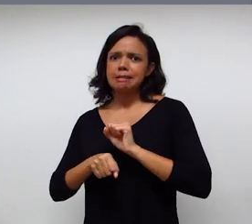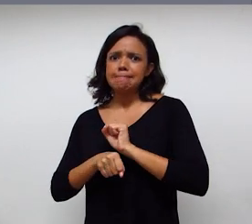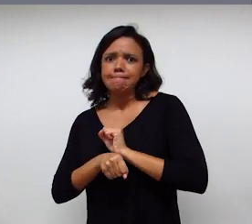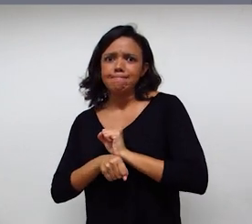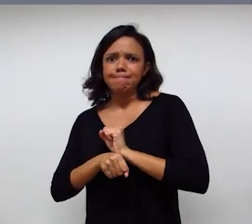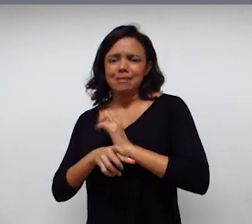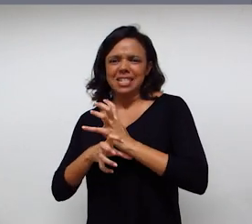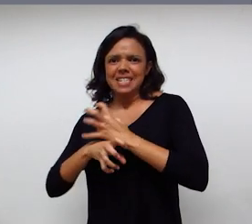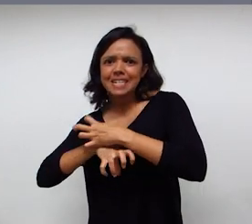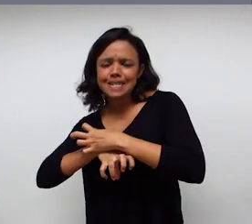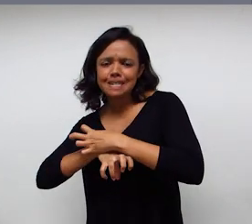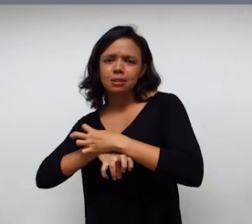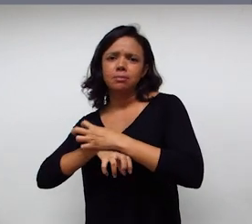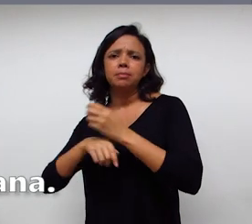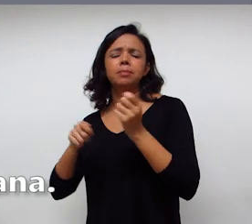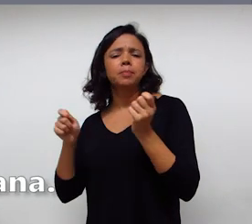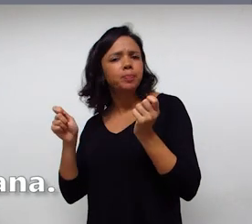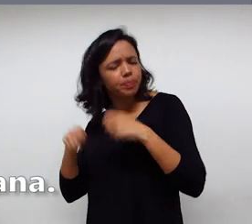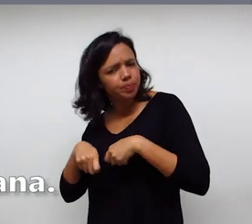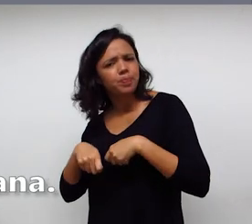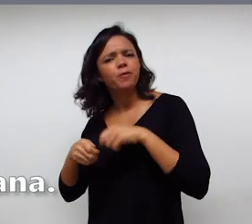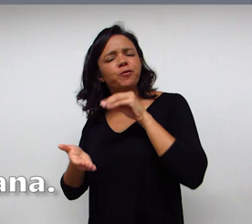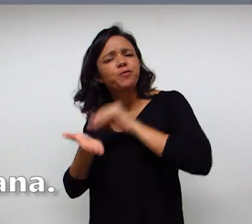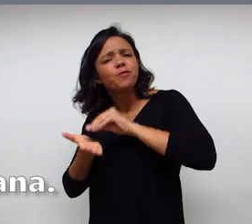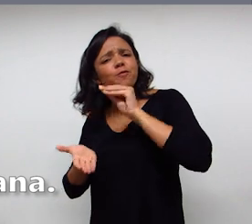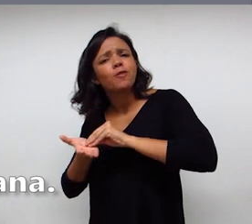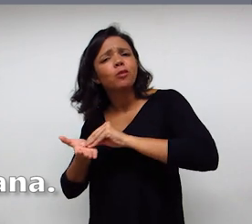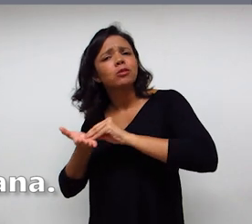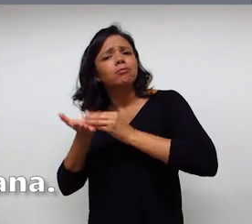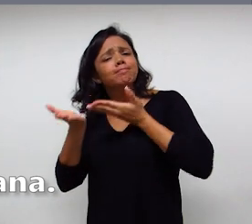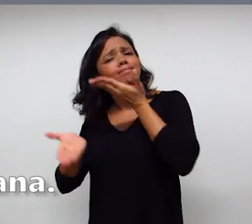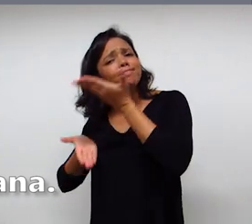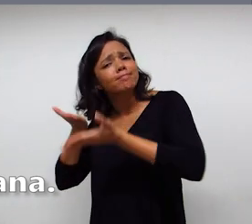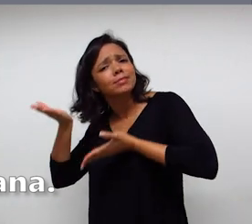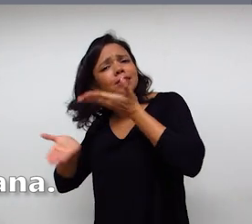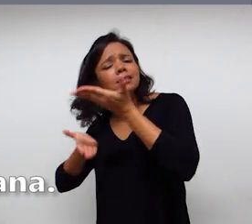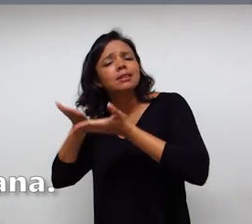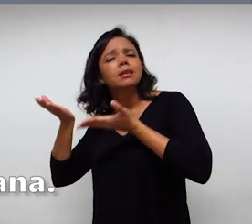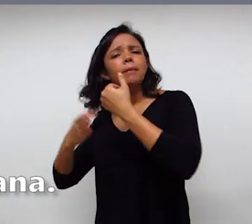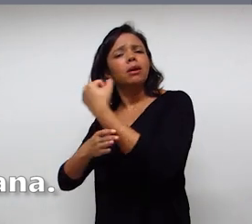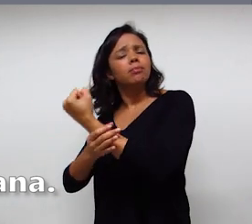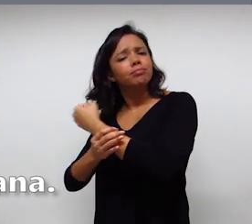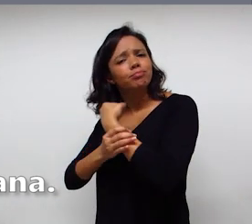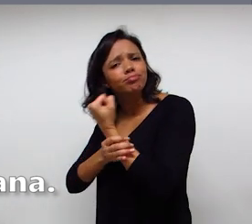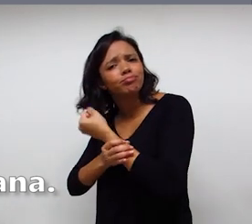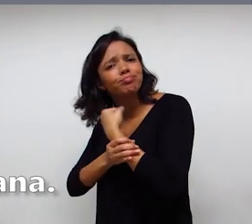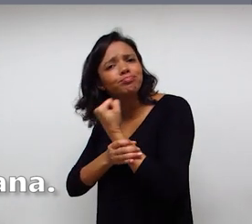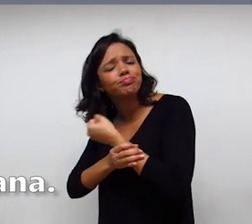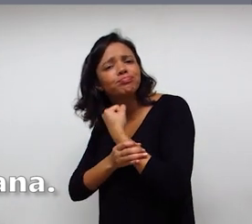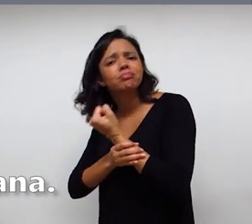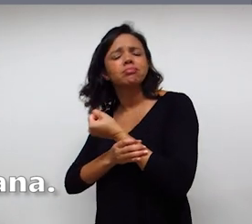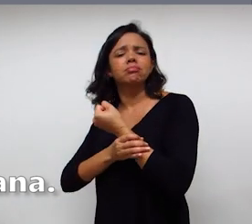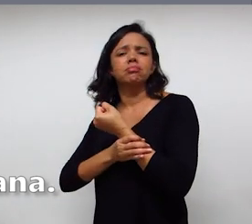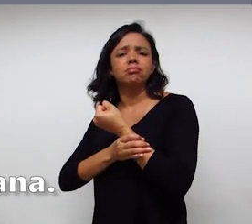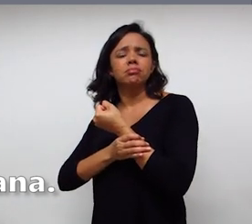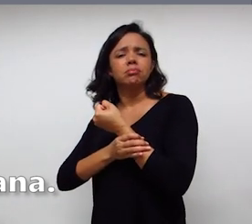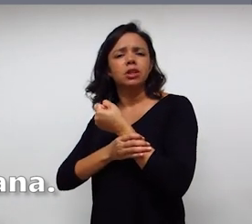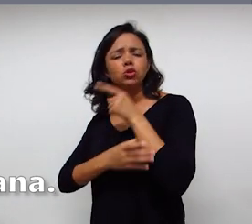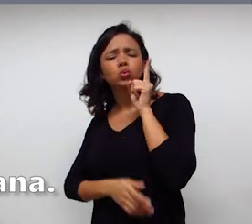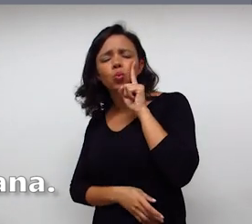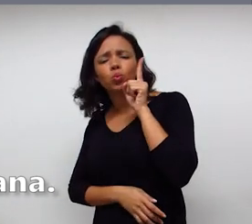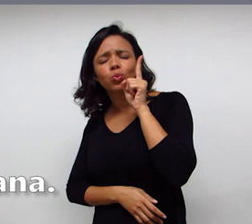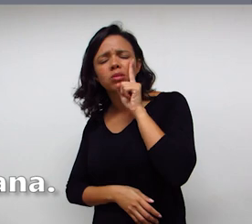possíveis dificuldades que venham vir a ter pela falta de não estarem fazendo as terapias de